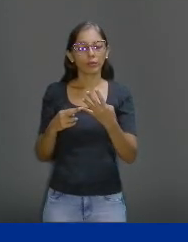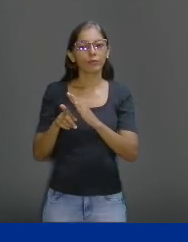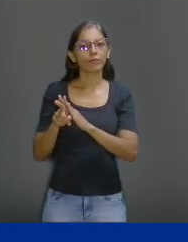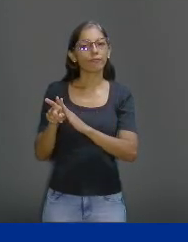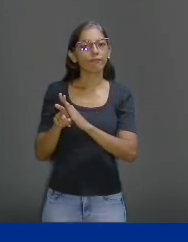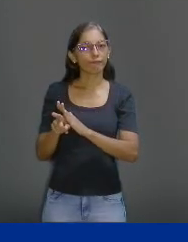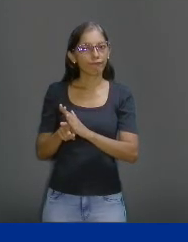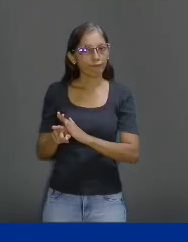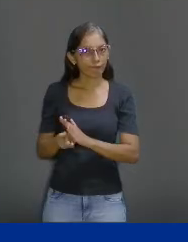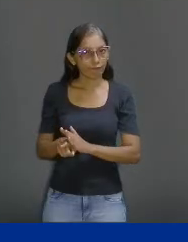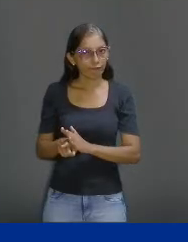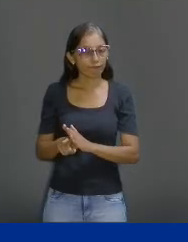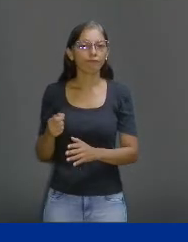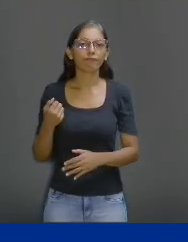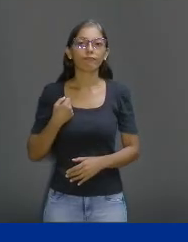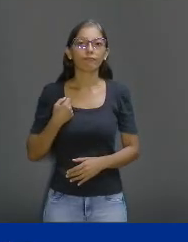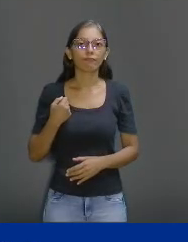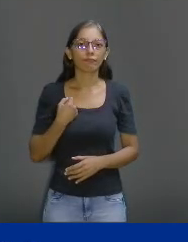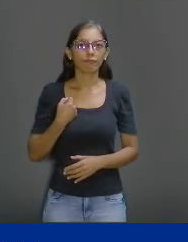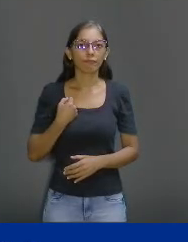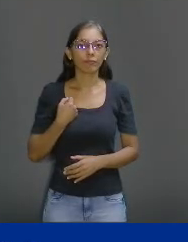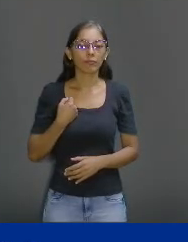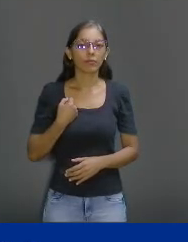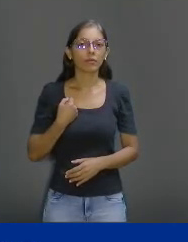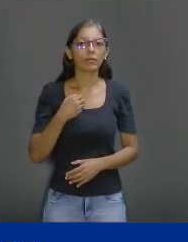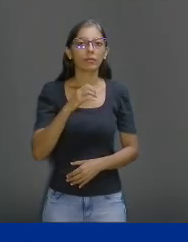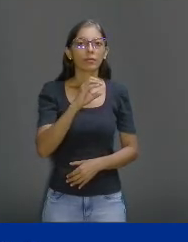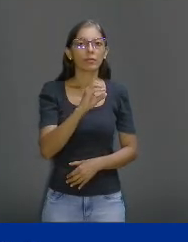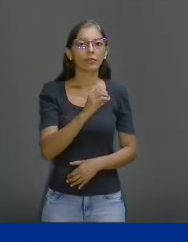judicial eleitoral número